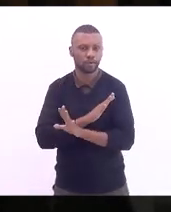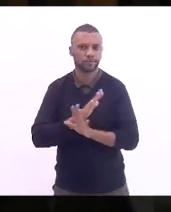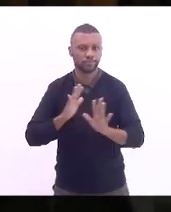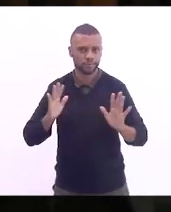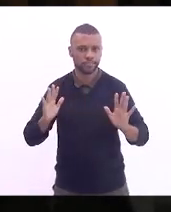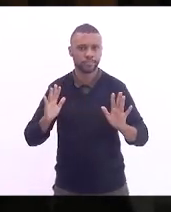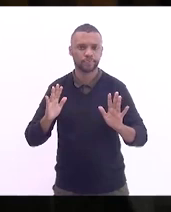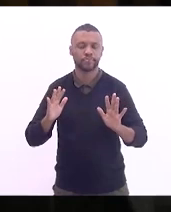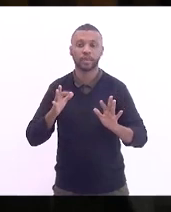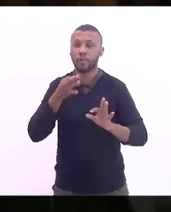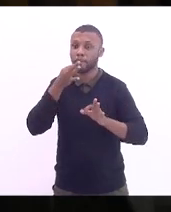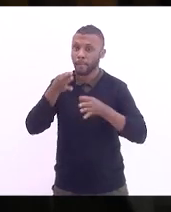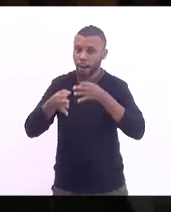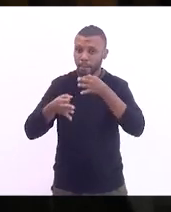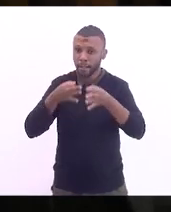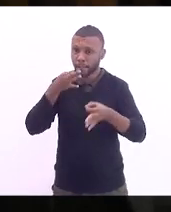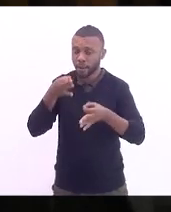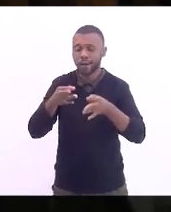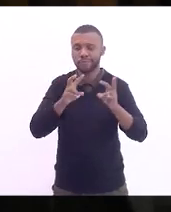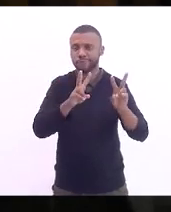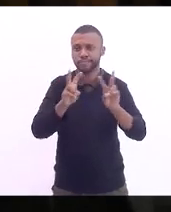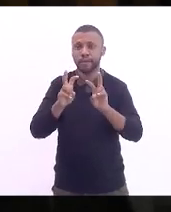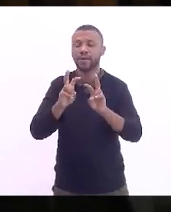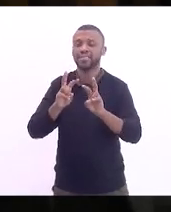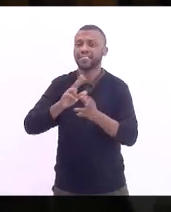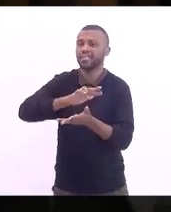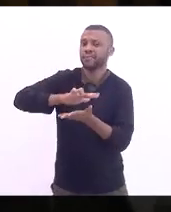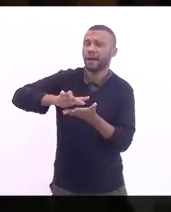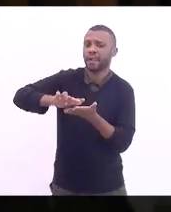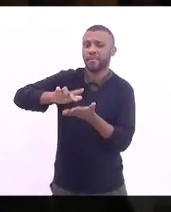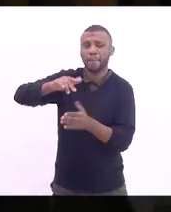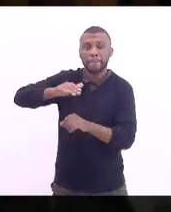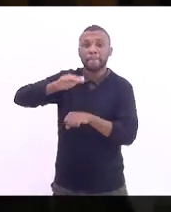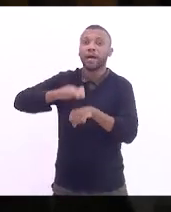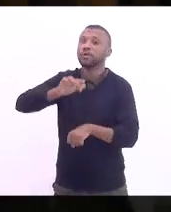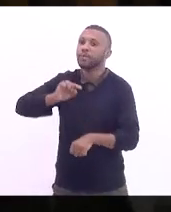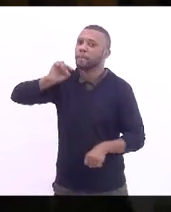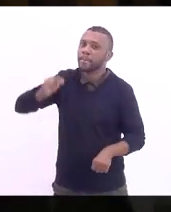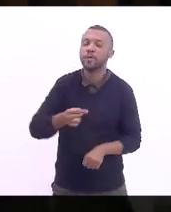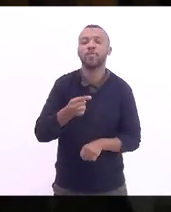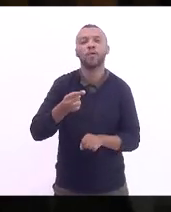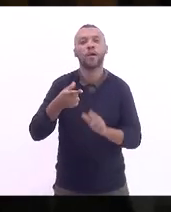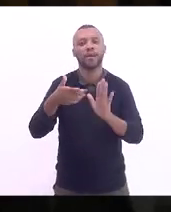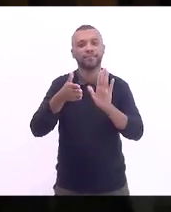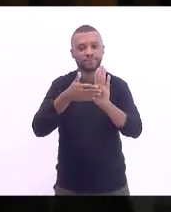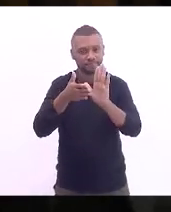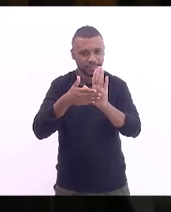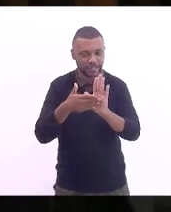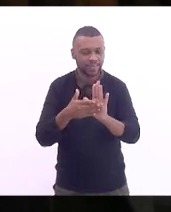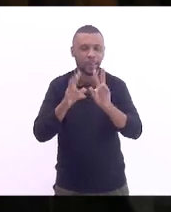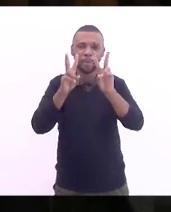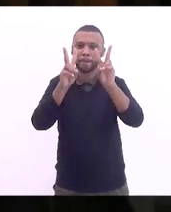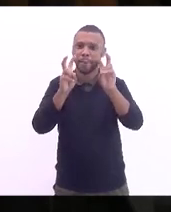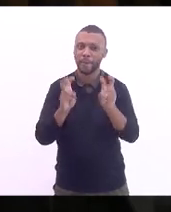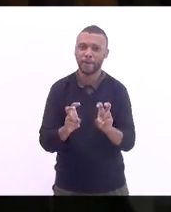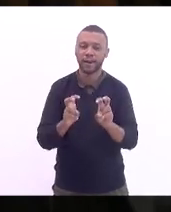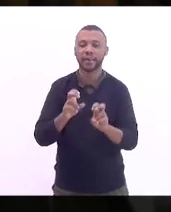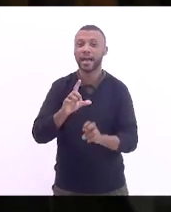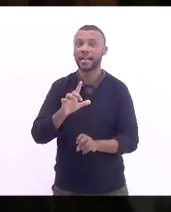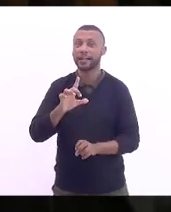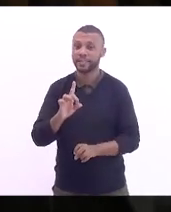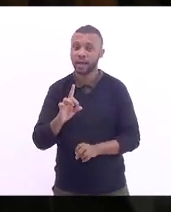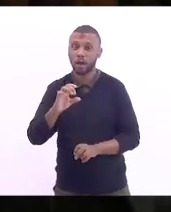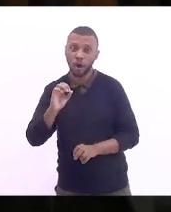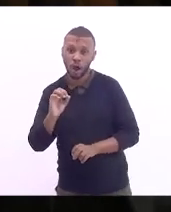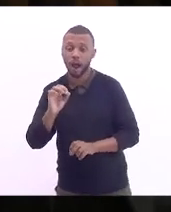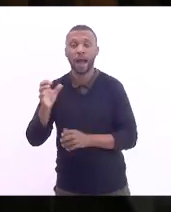o parecer em relação as mais de mil emendas que ali de recebeu e ela